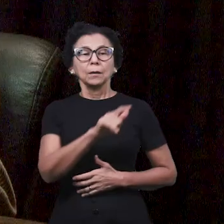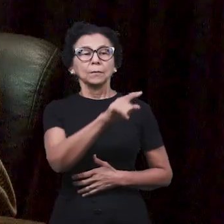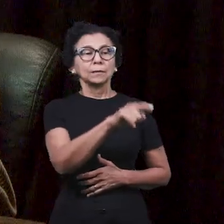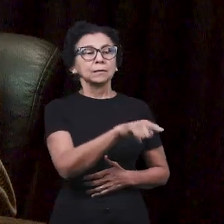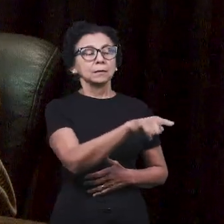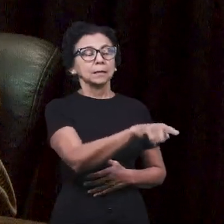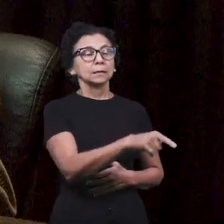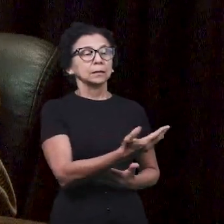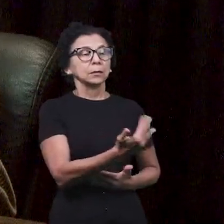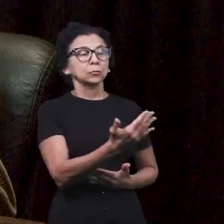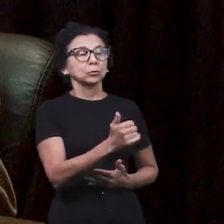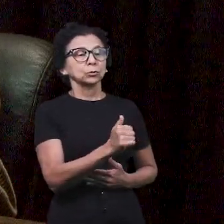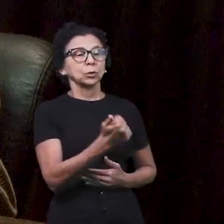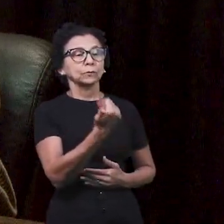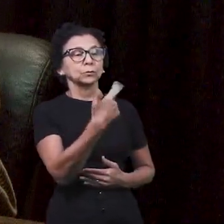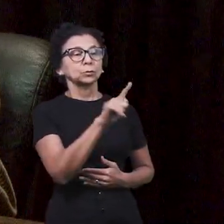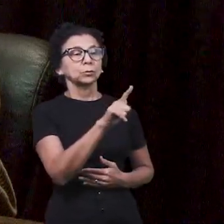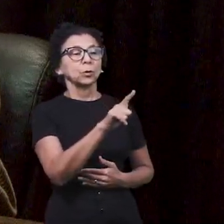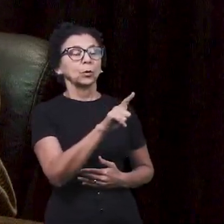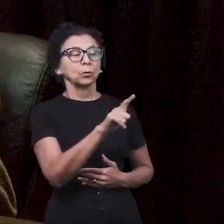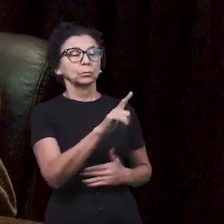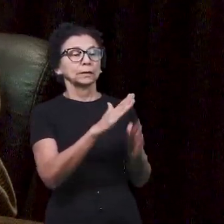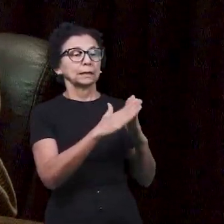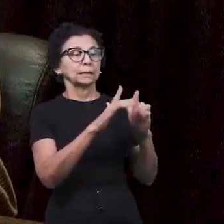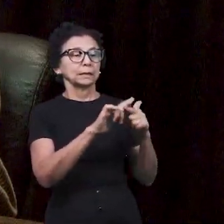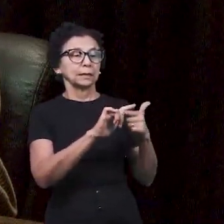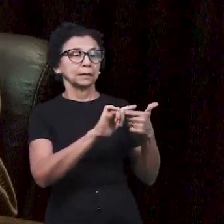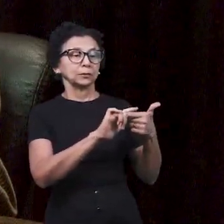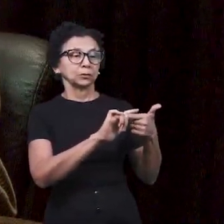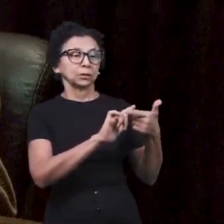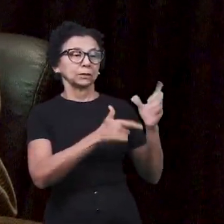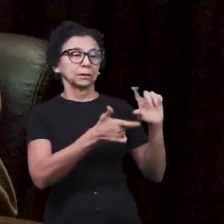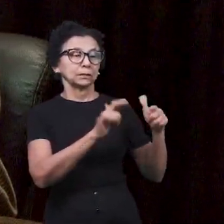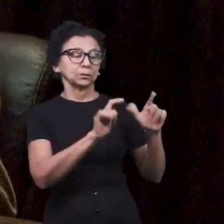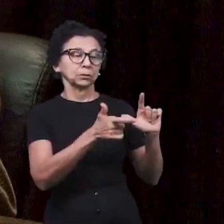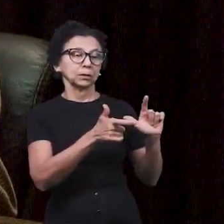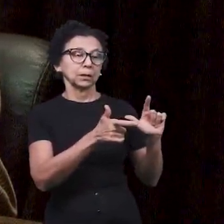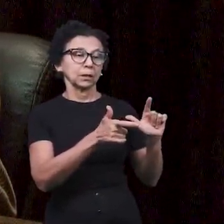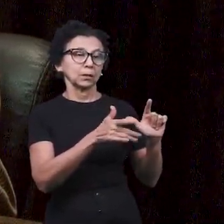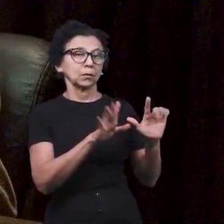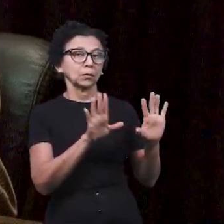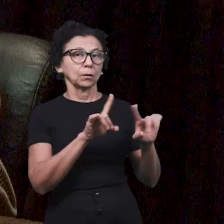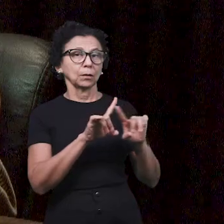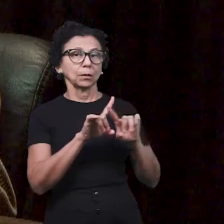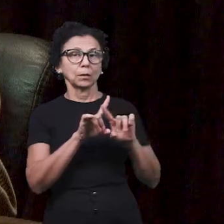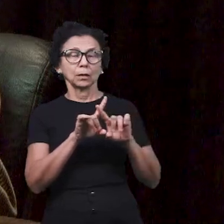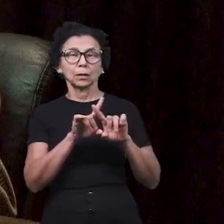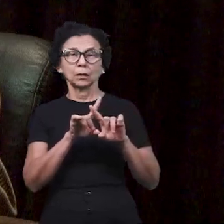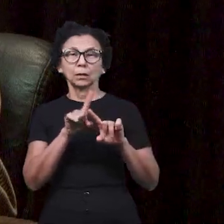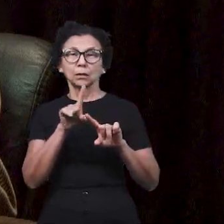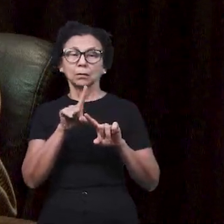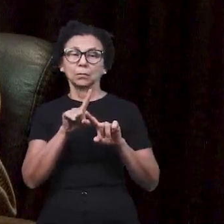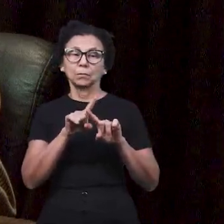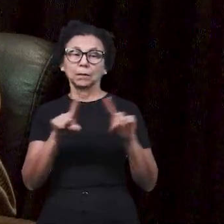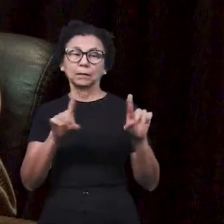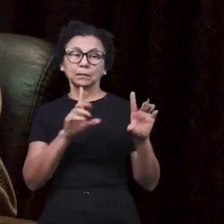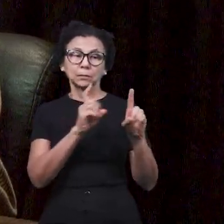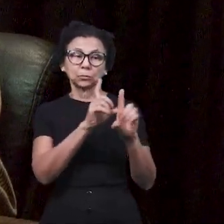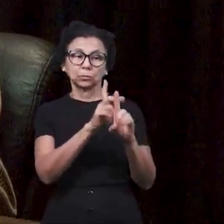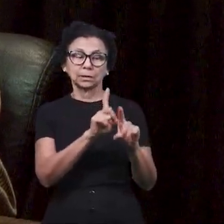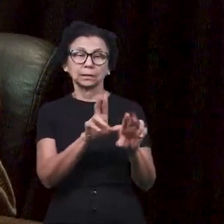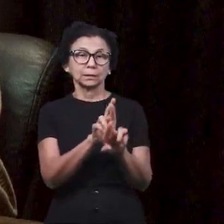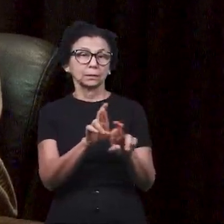tal, denominação tal, ele é um servo, mas a doutrina é bem diferente. Então,